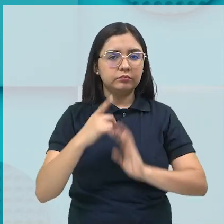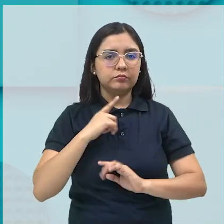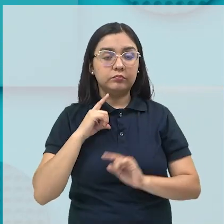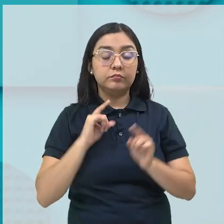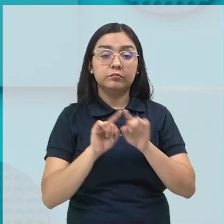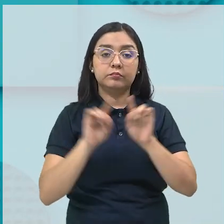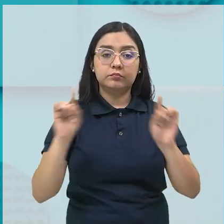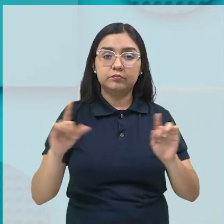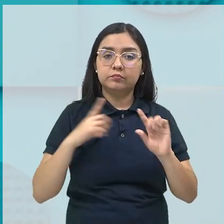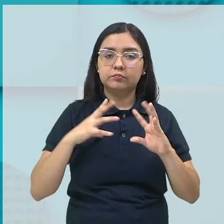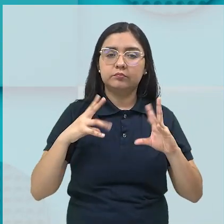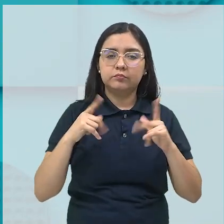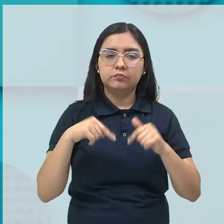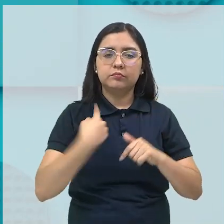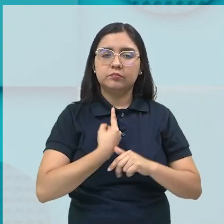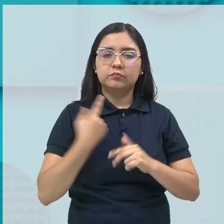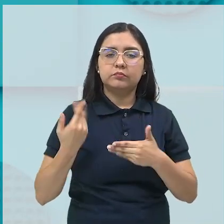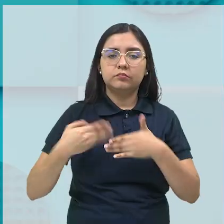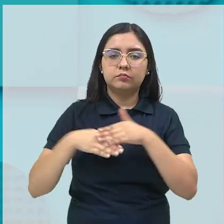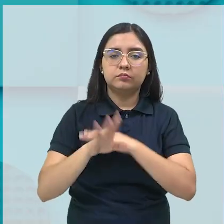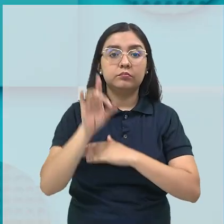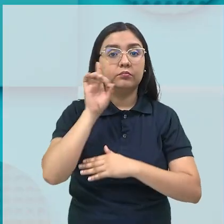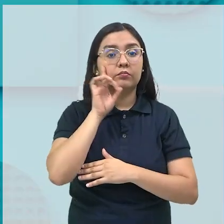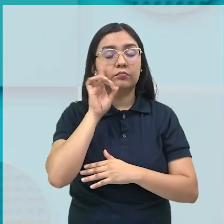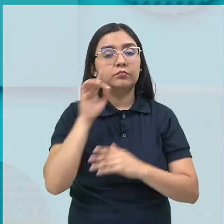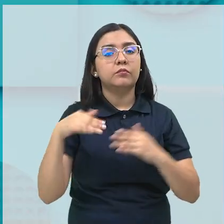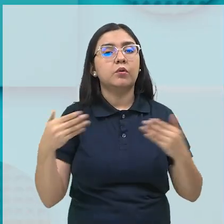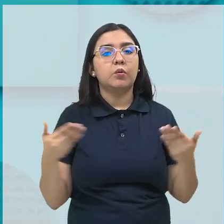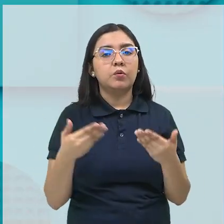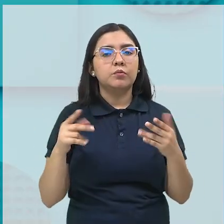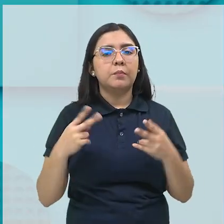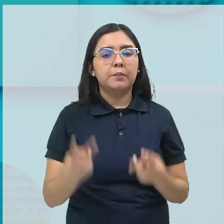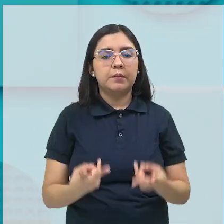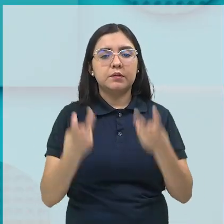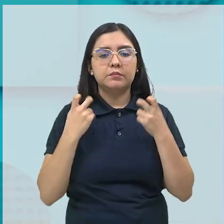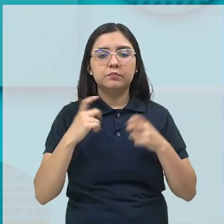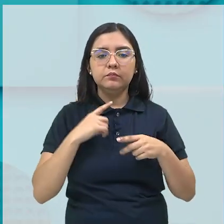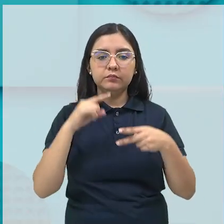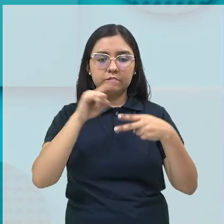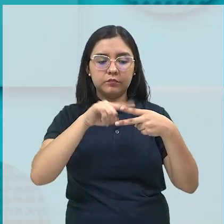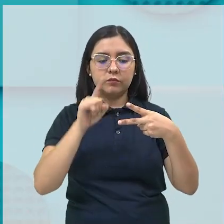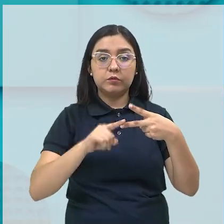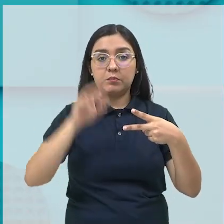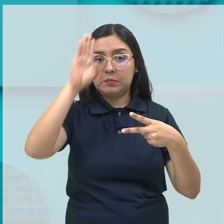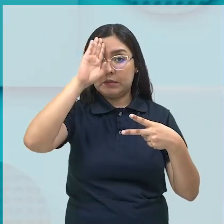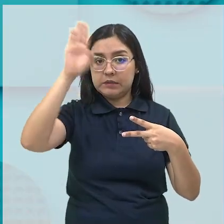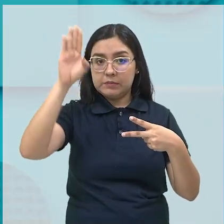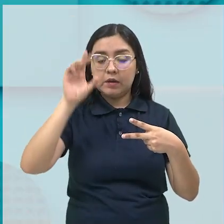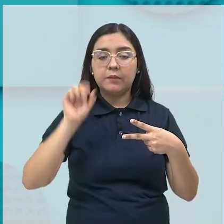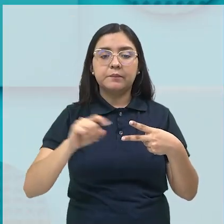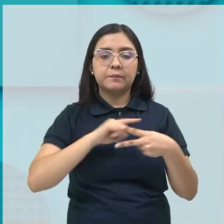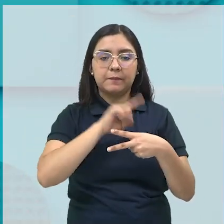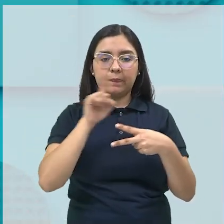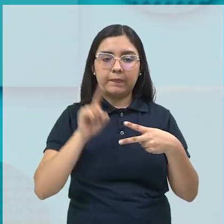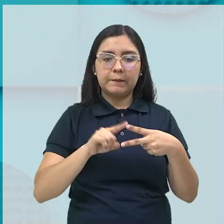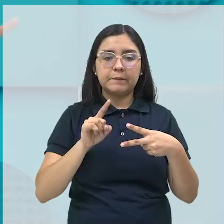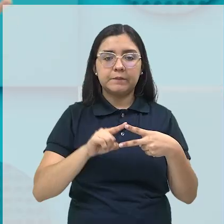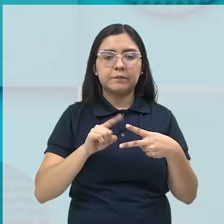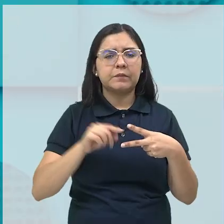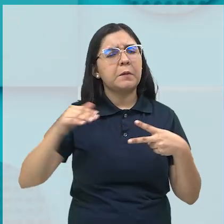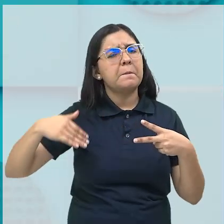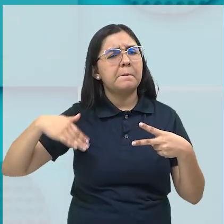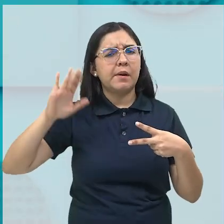dentro disso que a gente já está acostumado no nosso cotidiano, nós vamos perceber que nós temos duas formas principais. Aquelas que são